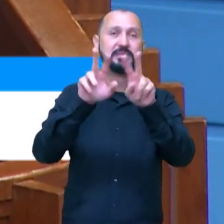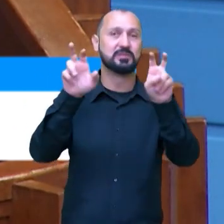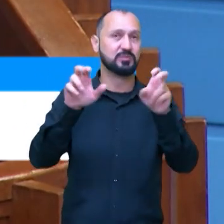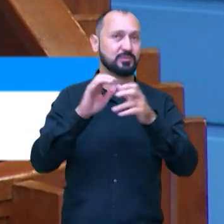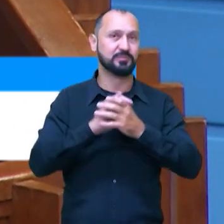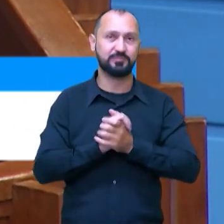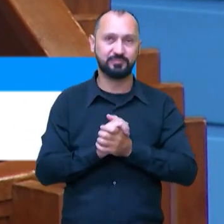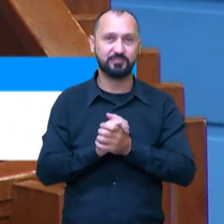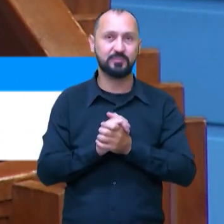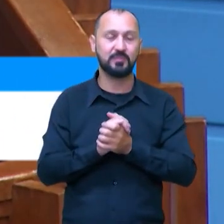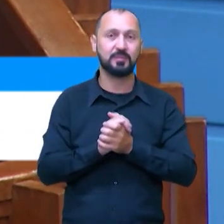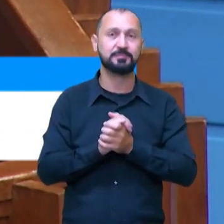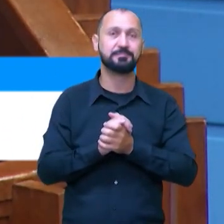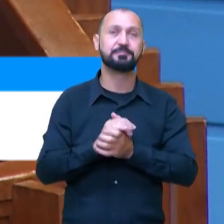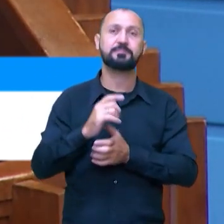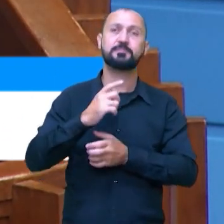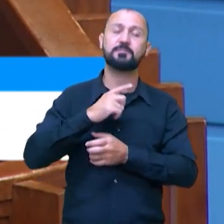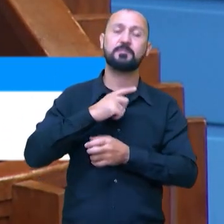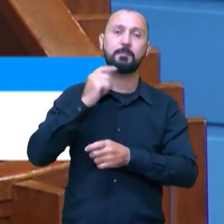desse assunto.